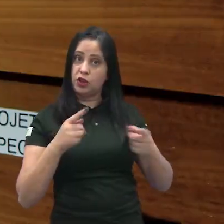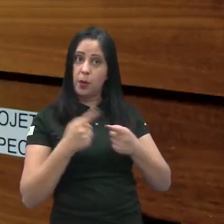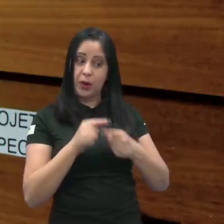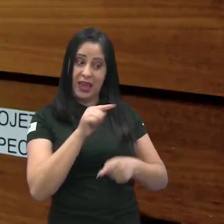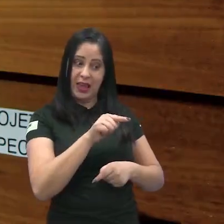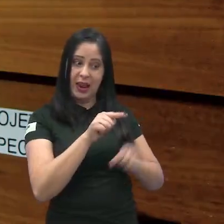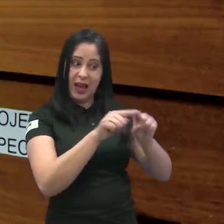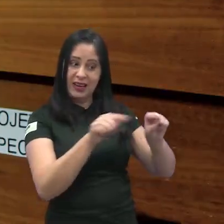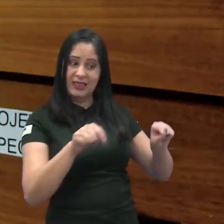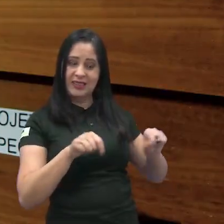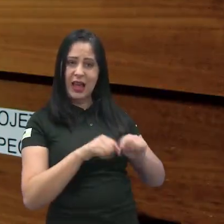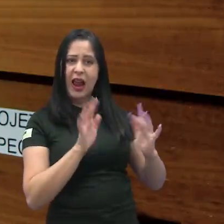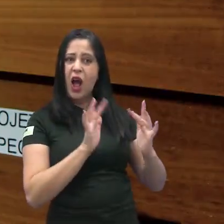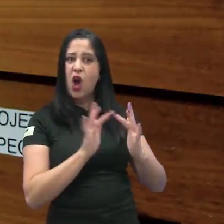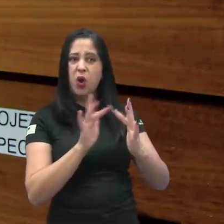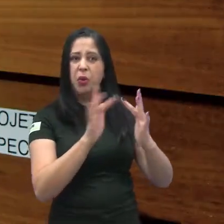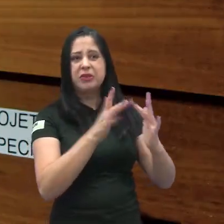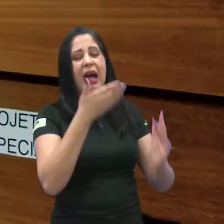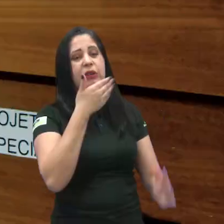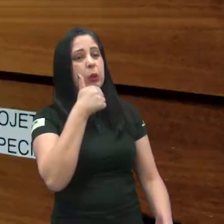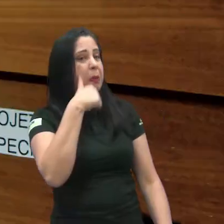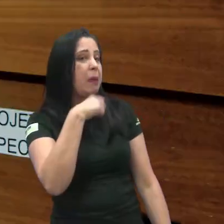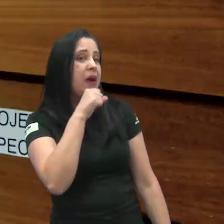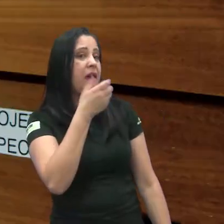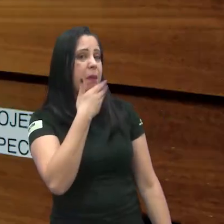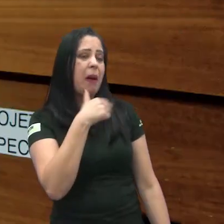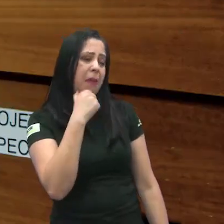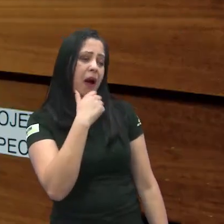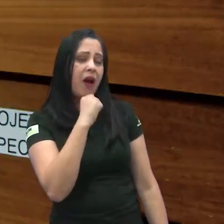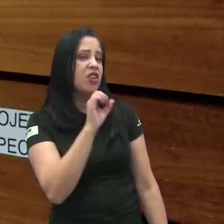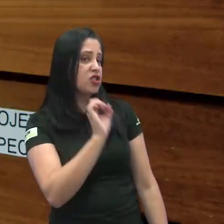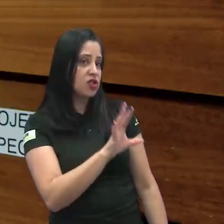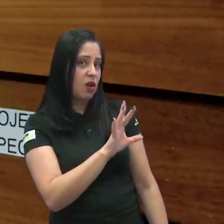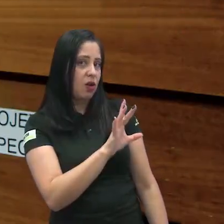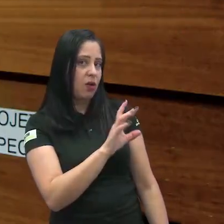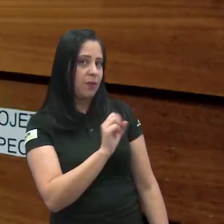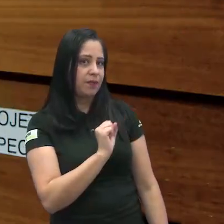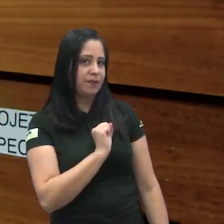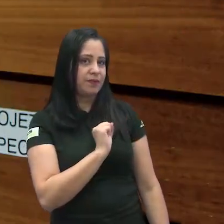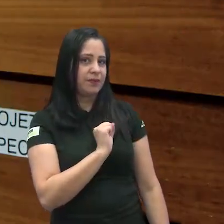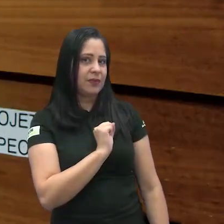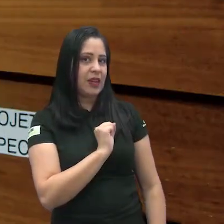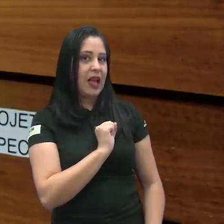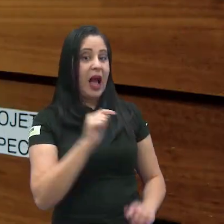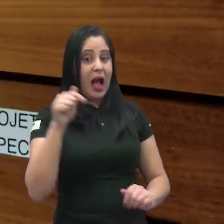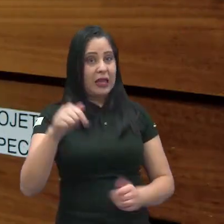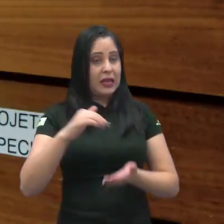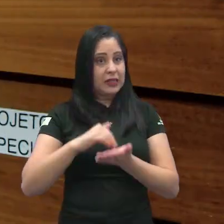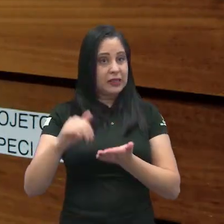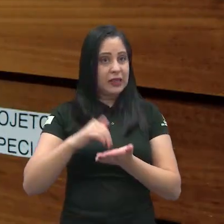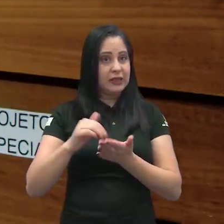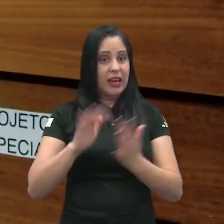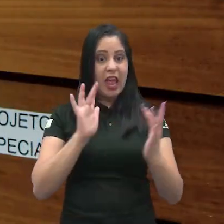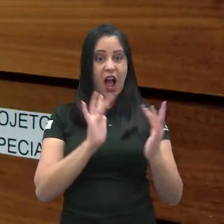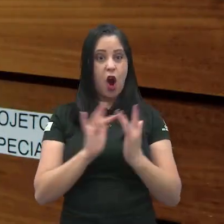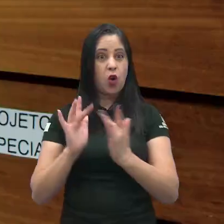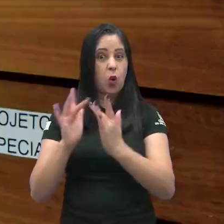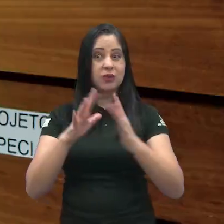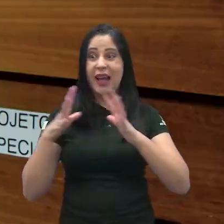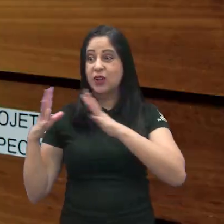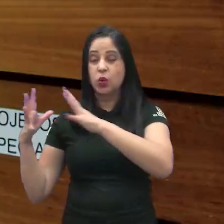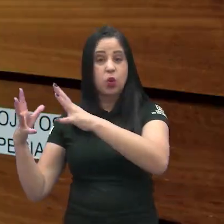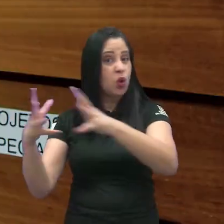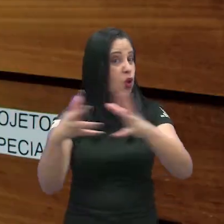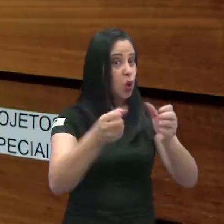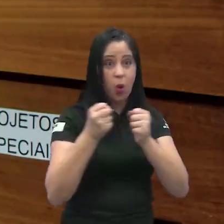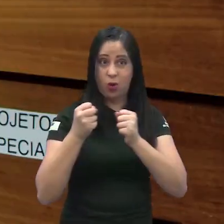contato com os pais, mas são com os nossos pais, das nossas crianças, e não das outras salas. Aqui a gente tem contato, tanto no